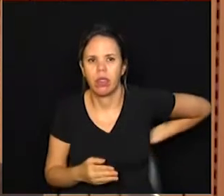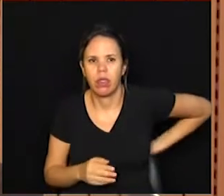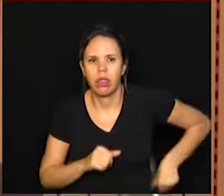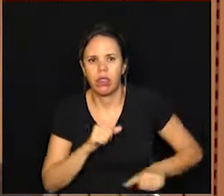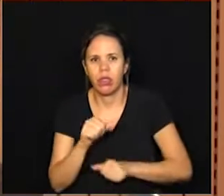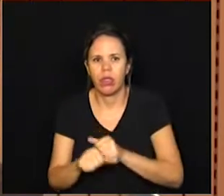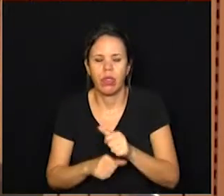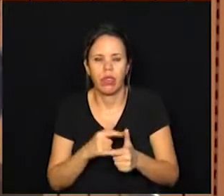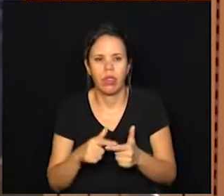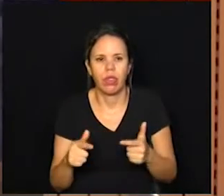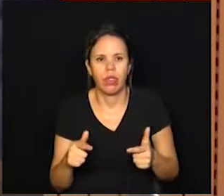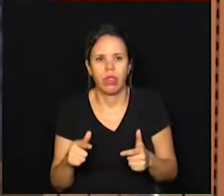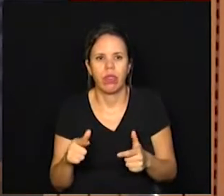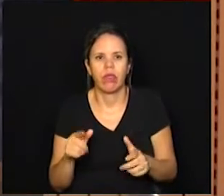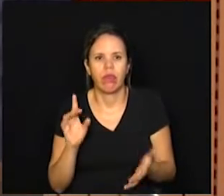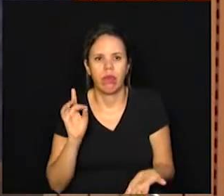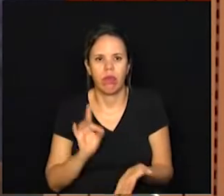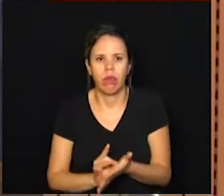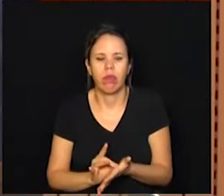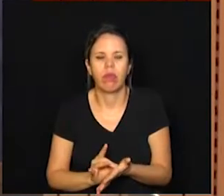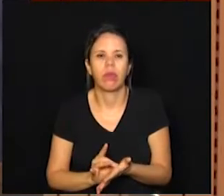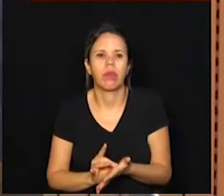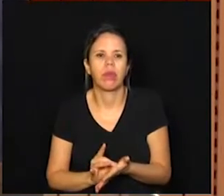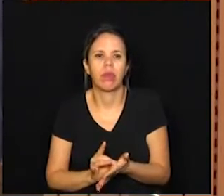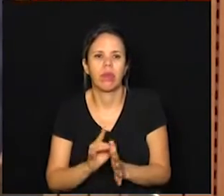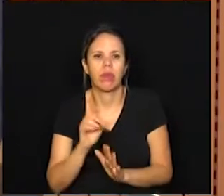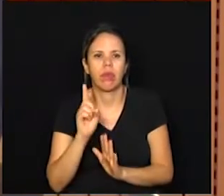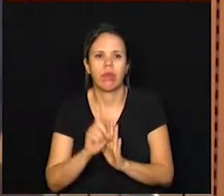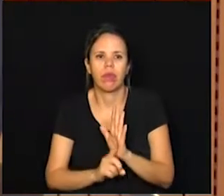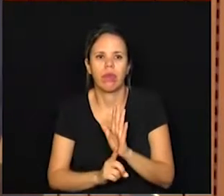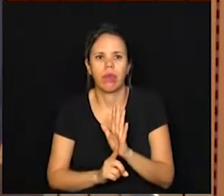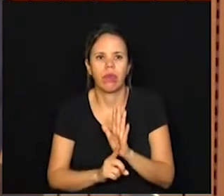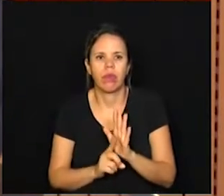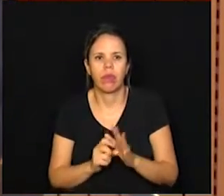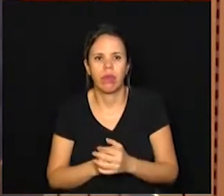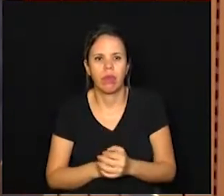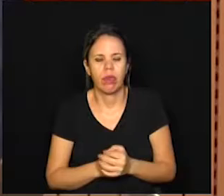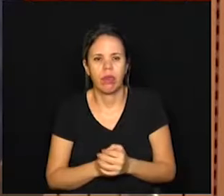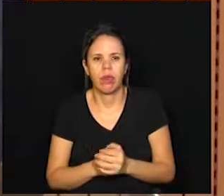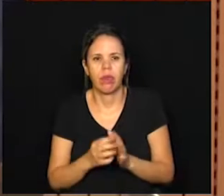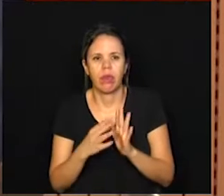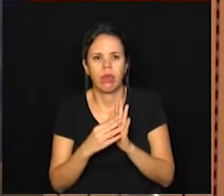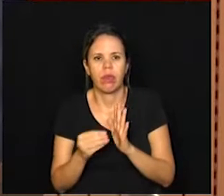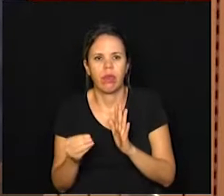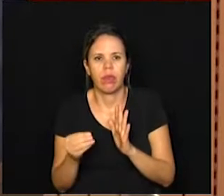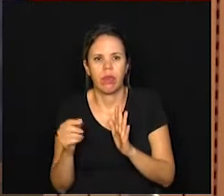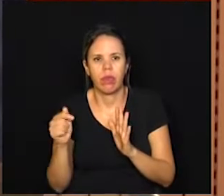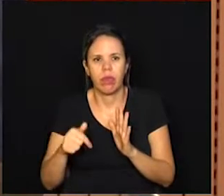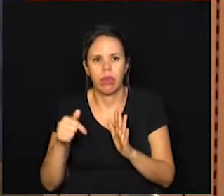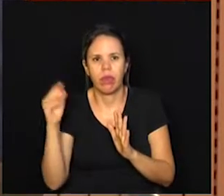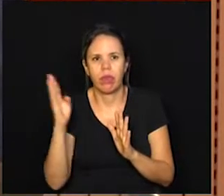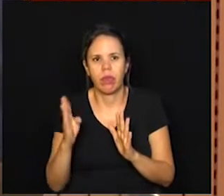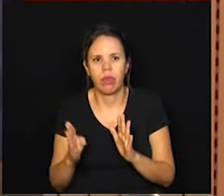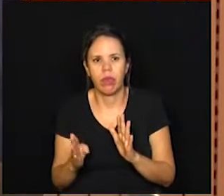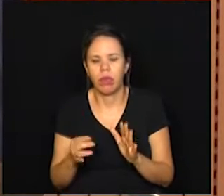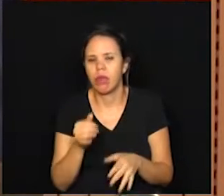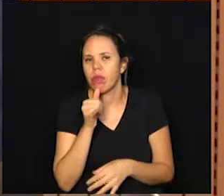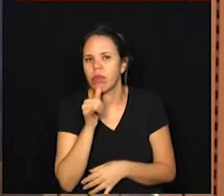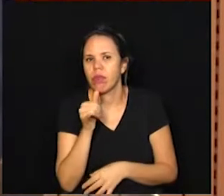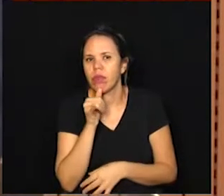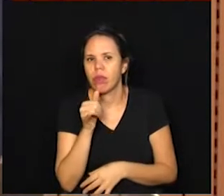tornando legítimo o direito de se copiar aqui no Brasil. Por